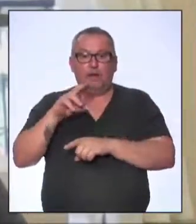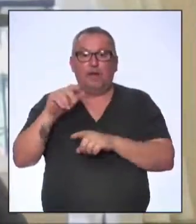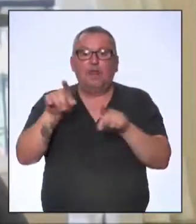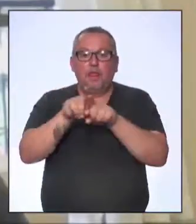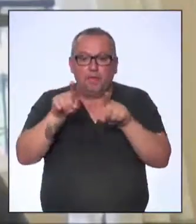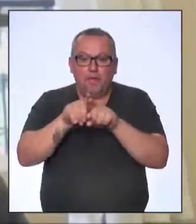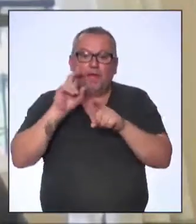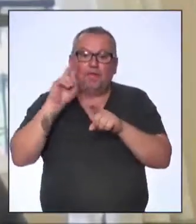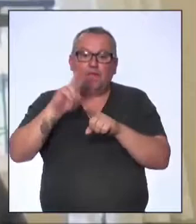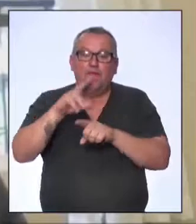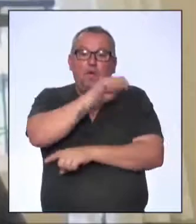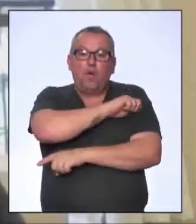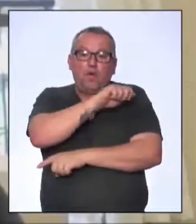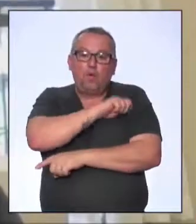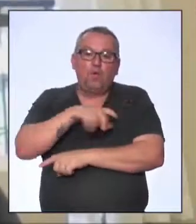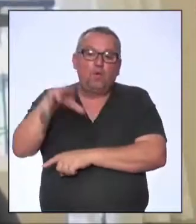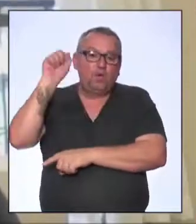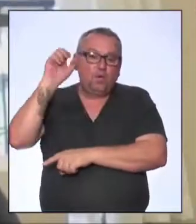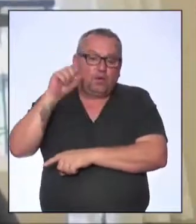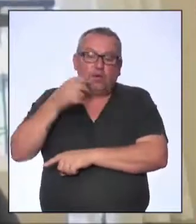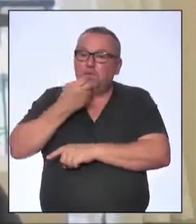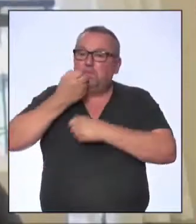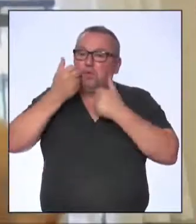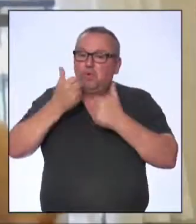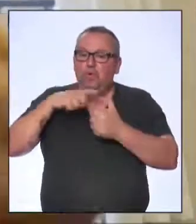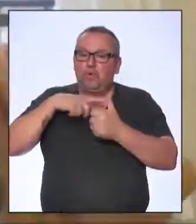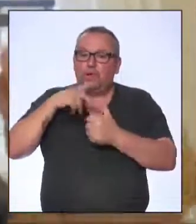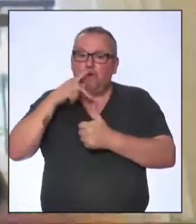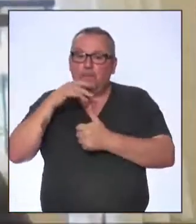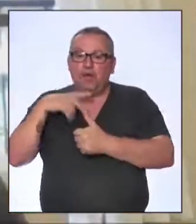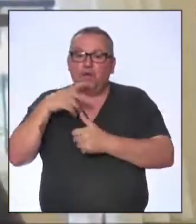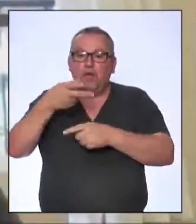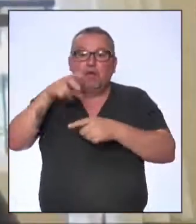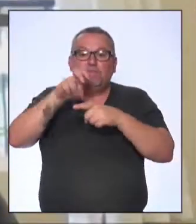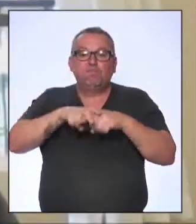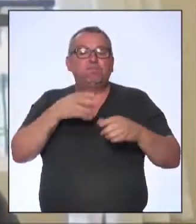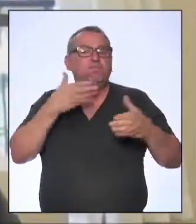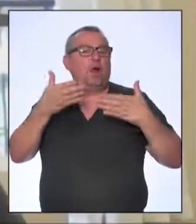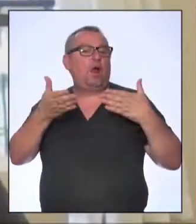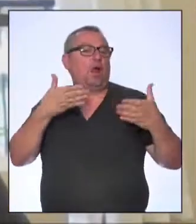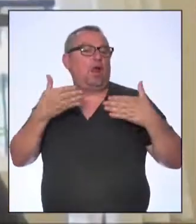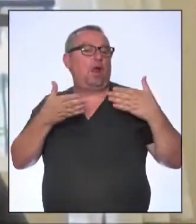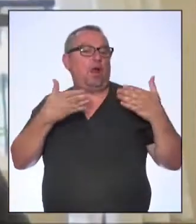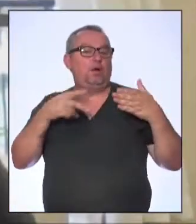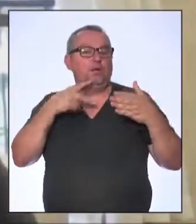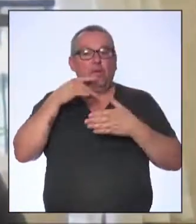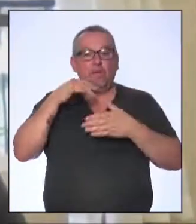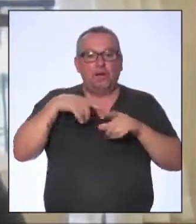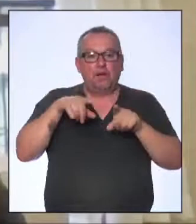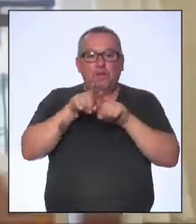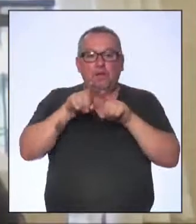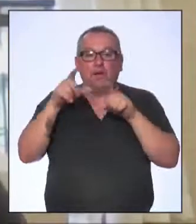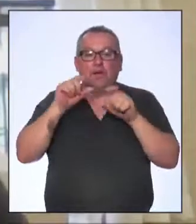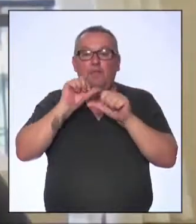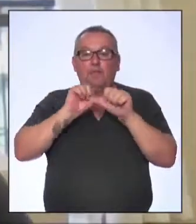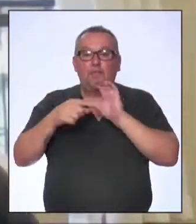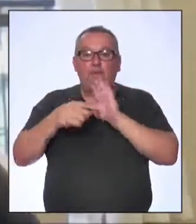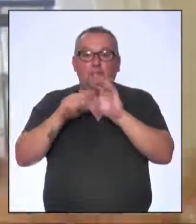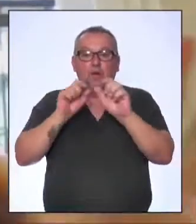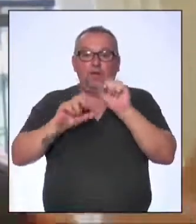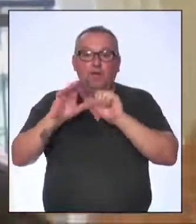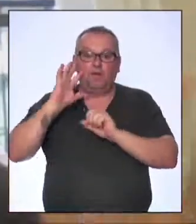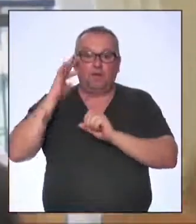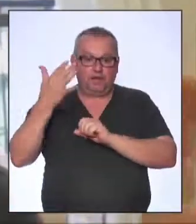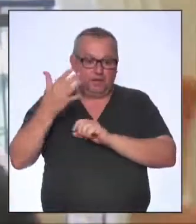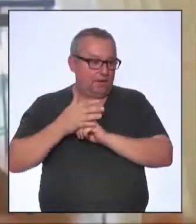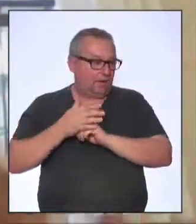O escutar vale muito a pena. Tem pais que querem somente sentar e conversar. Tem pais que querem mostrar o que está acontecendo. Nós não